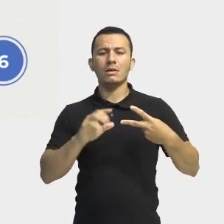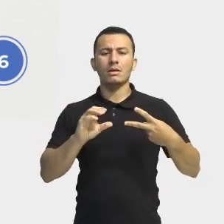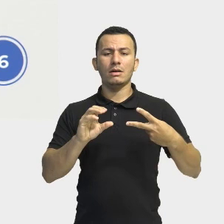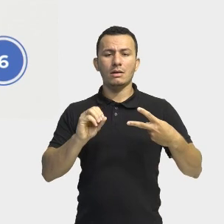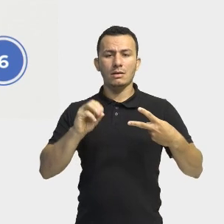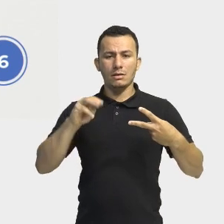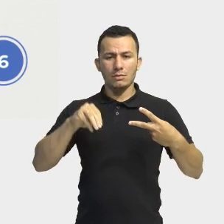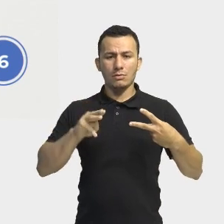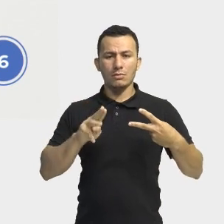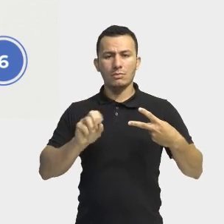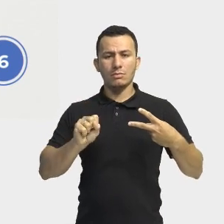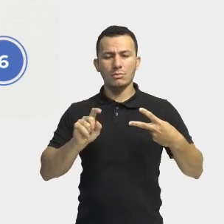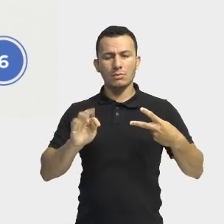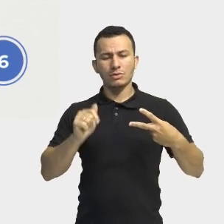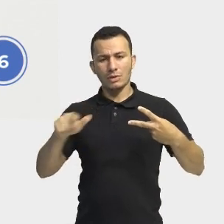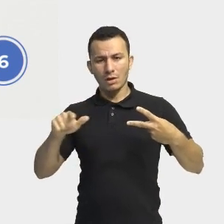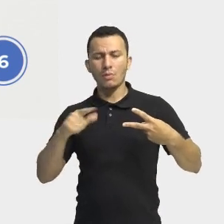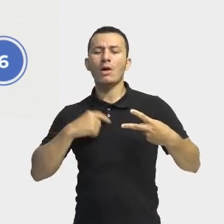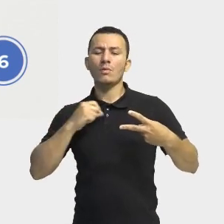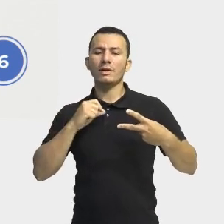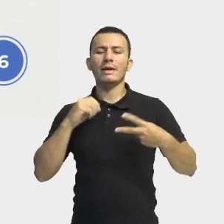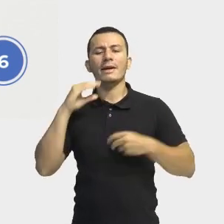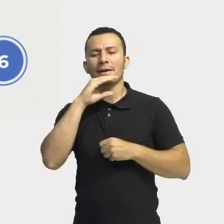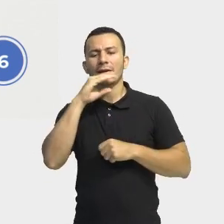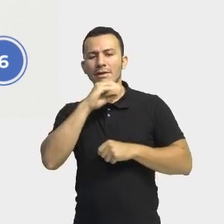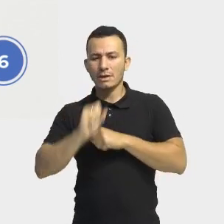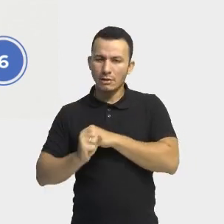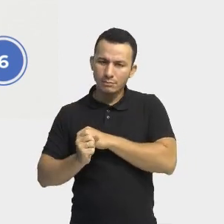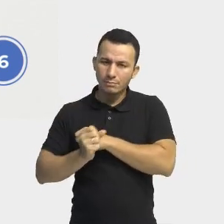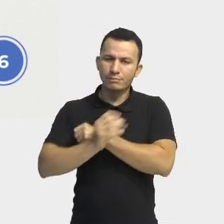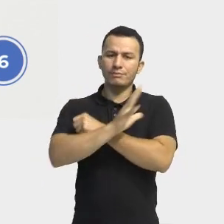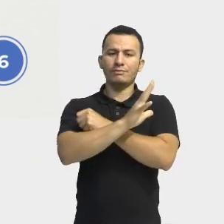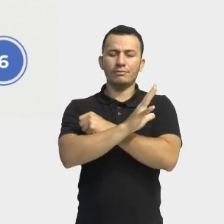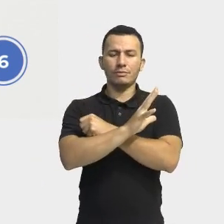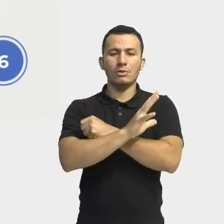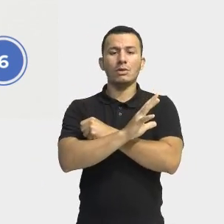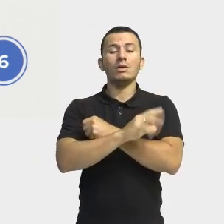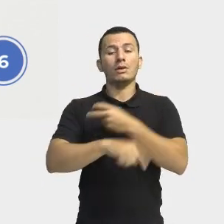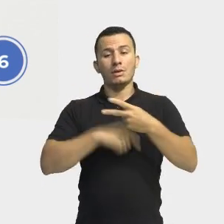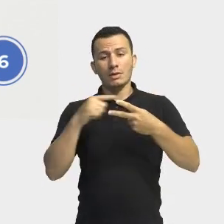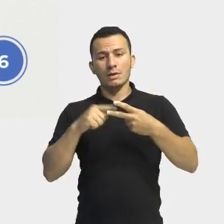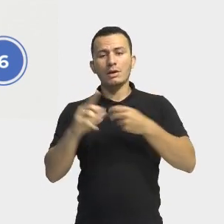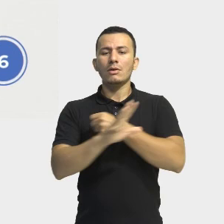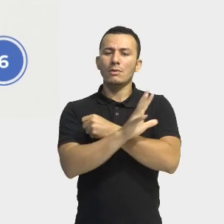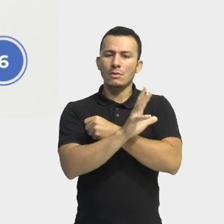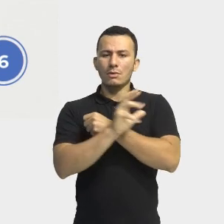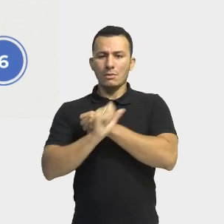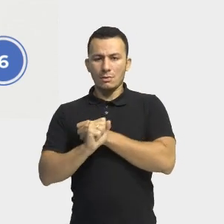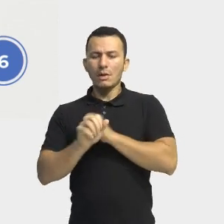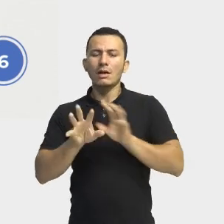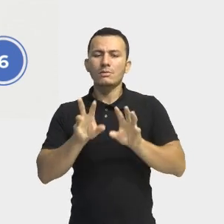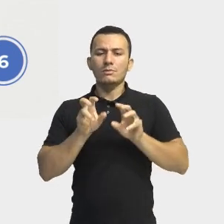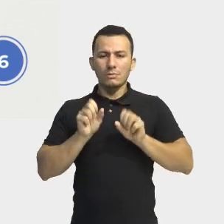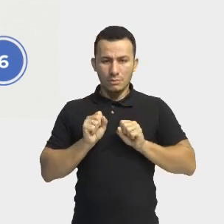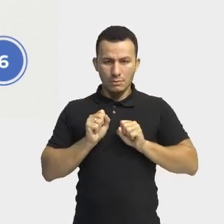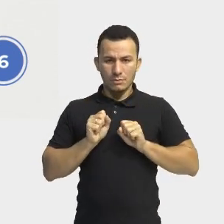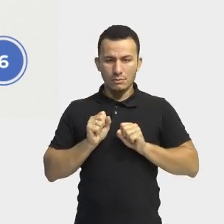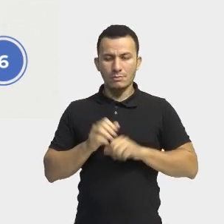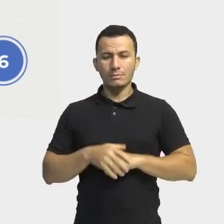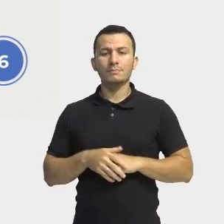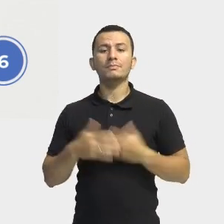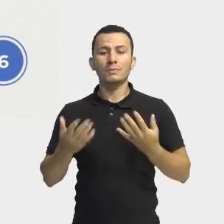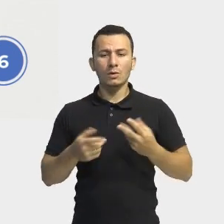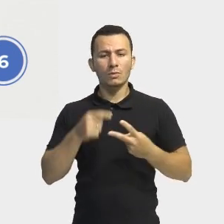calor. Então, já sabendo que 1 é exotérmico, 2 é endotérmico e 3 é exotérmico, vamos